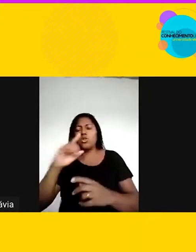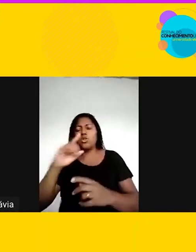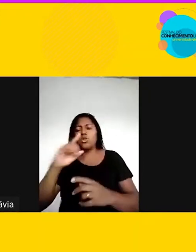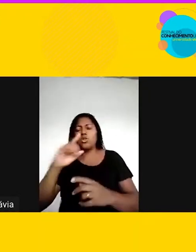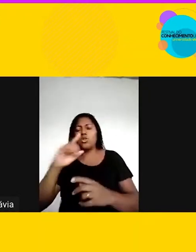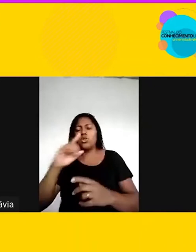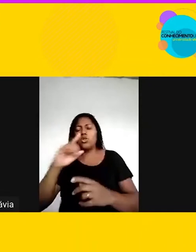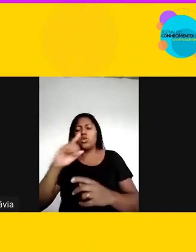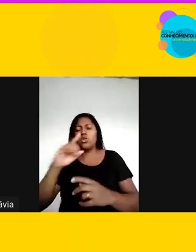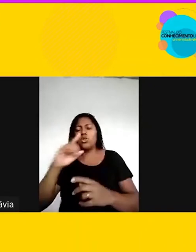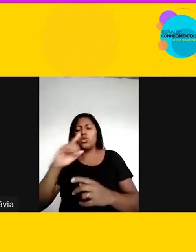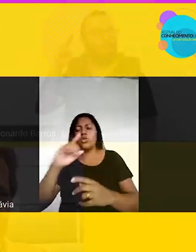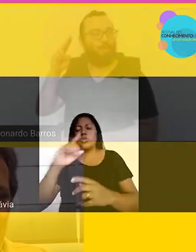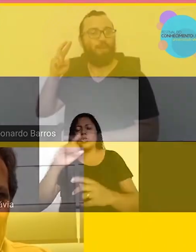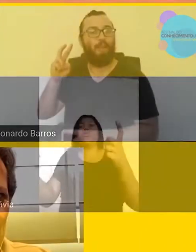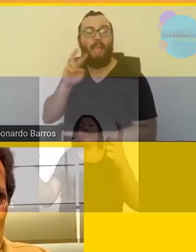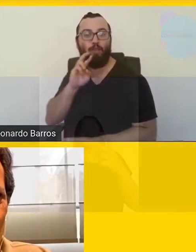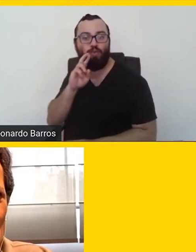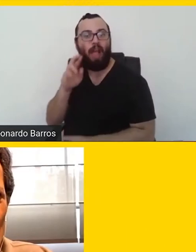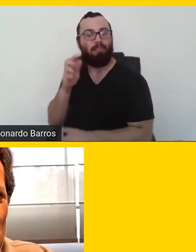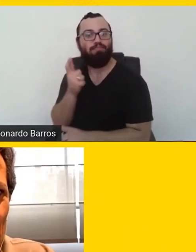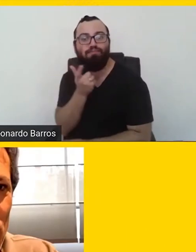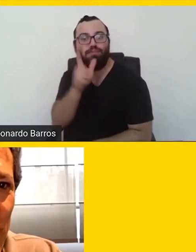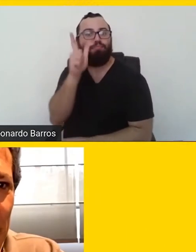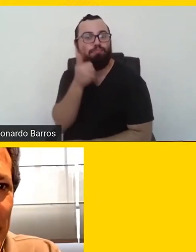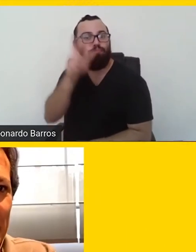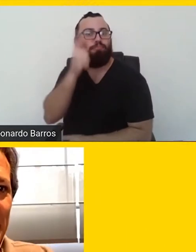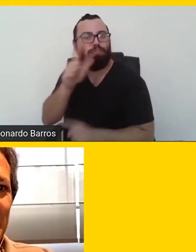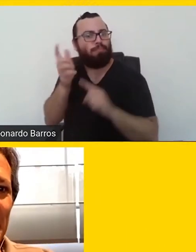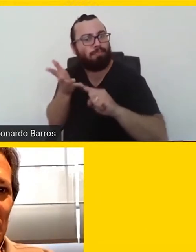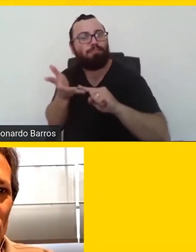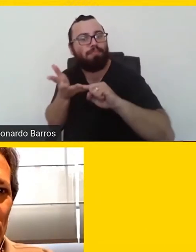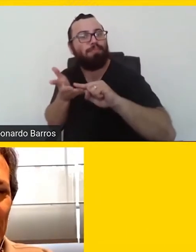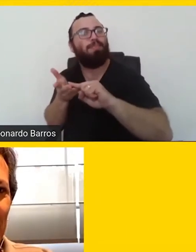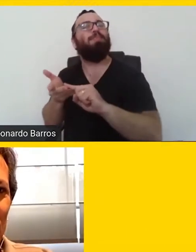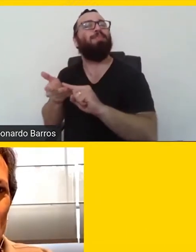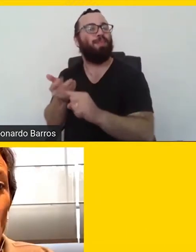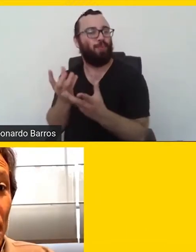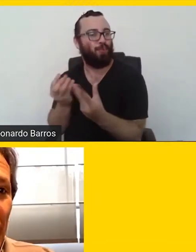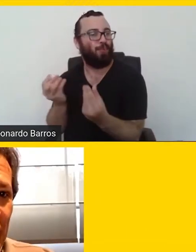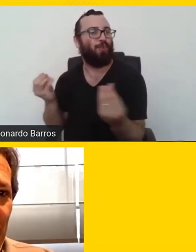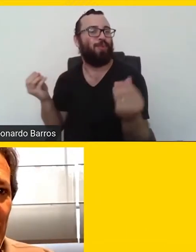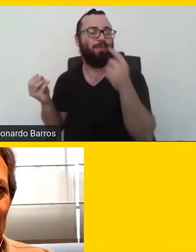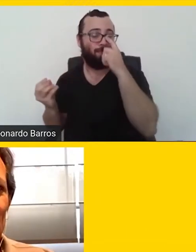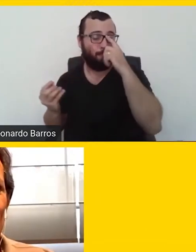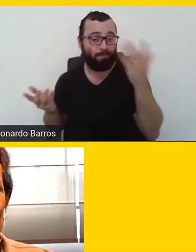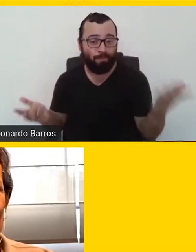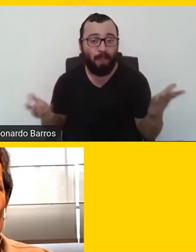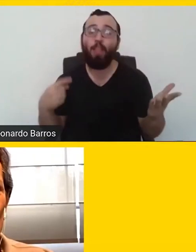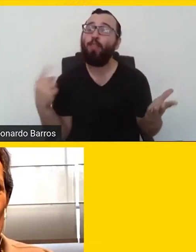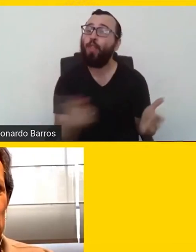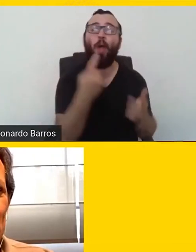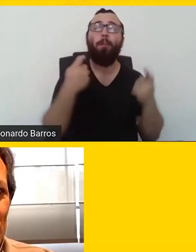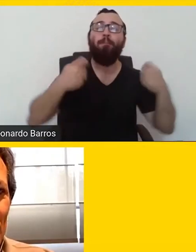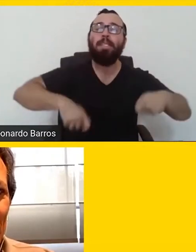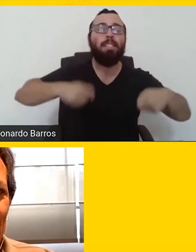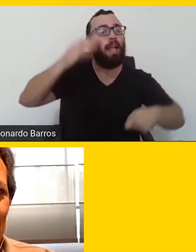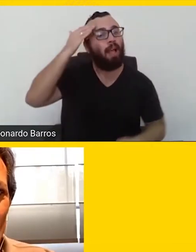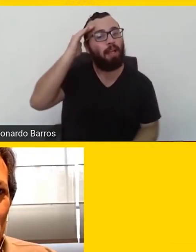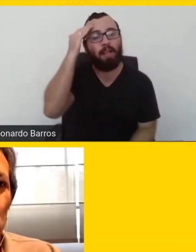50 novos leitos de CTI. Eu acho que nós temos que compreender que com